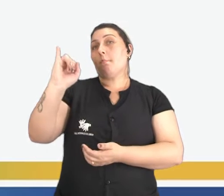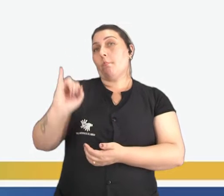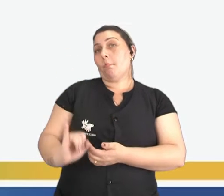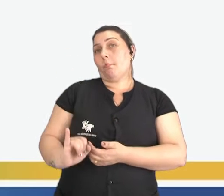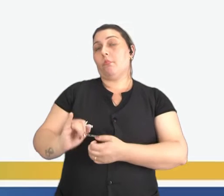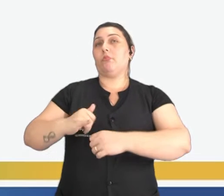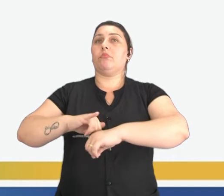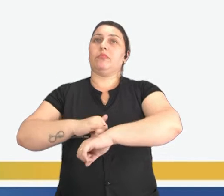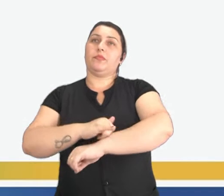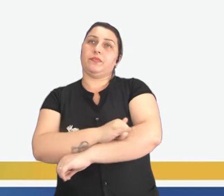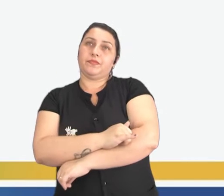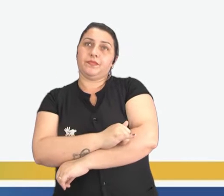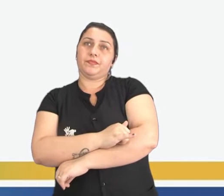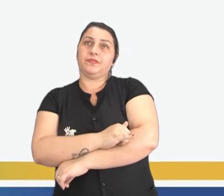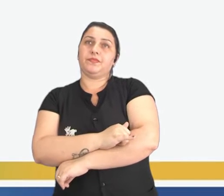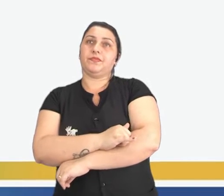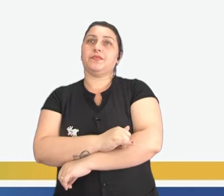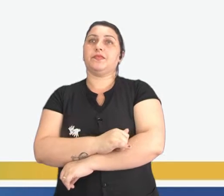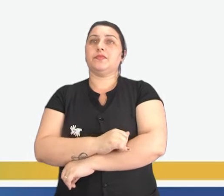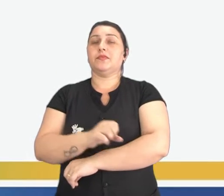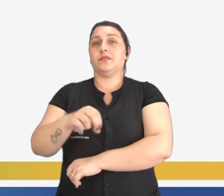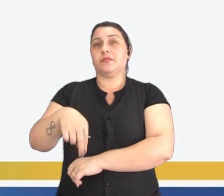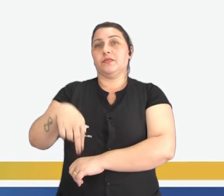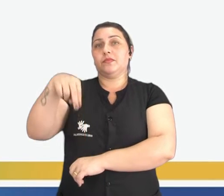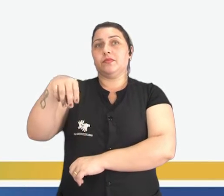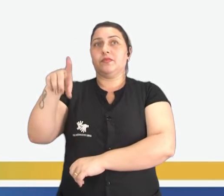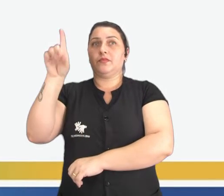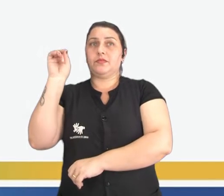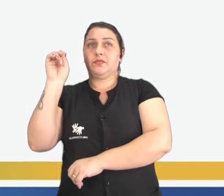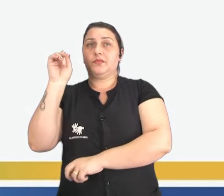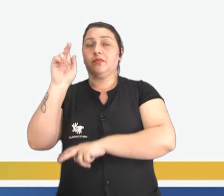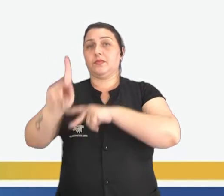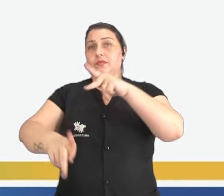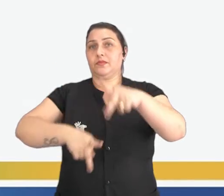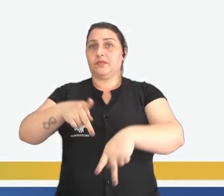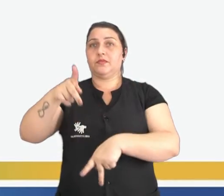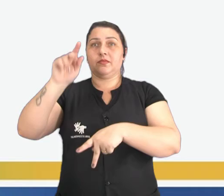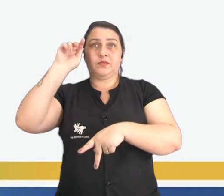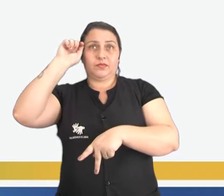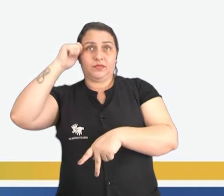o peso, os nordestinos, população negra,